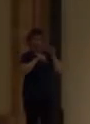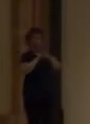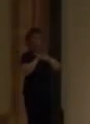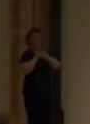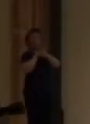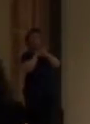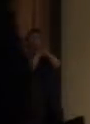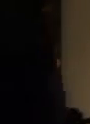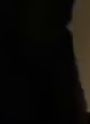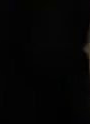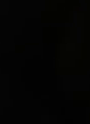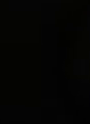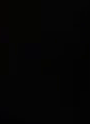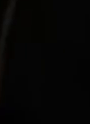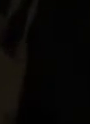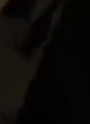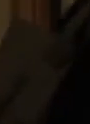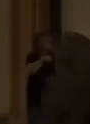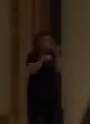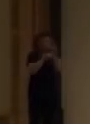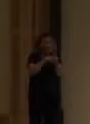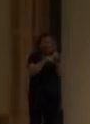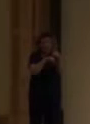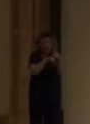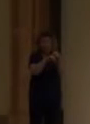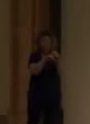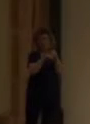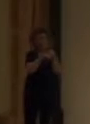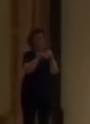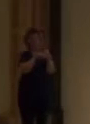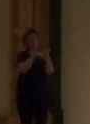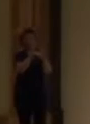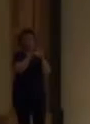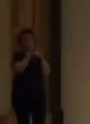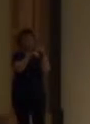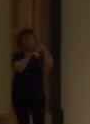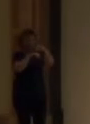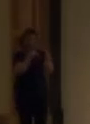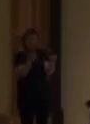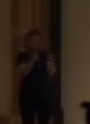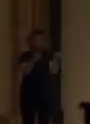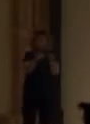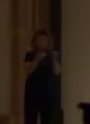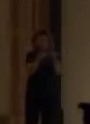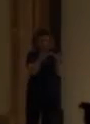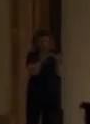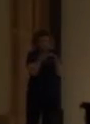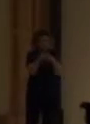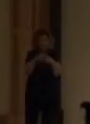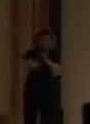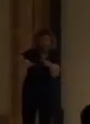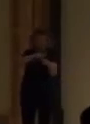gente lá dentro e essa gente está organizada, tem um comando, tem